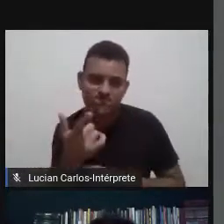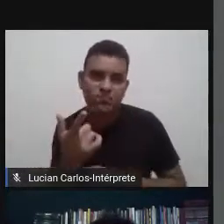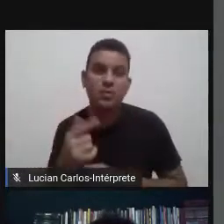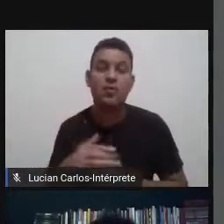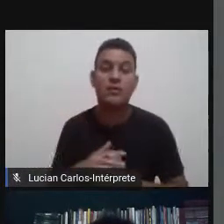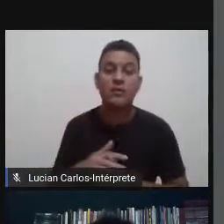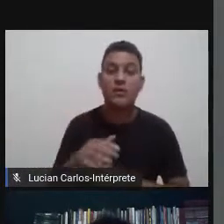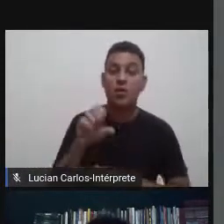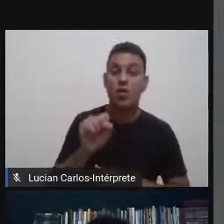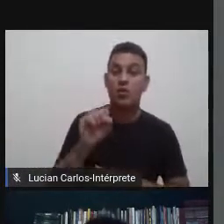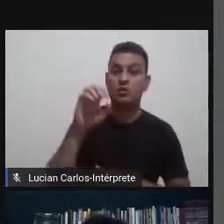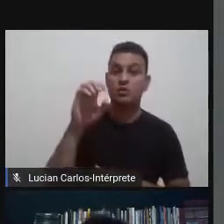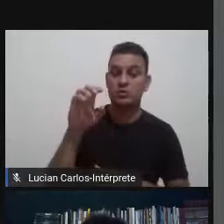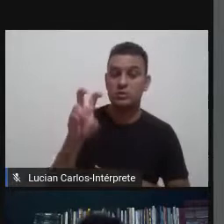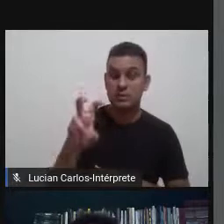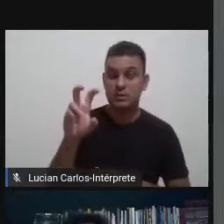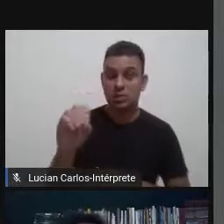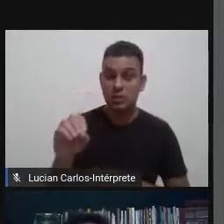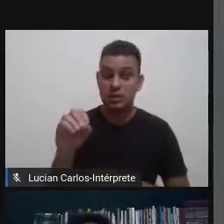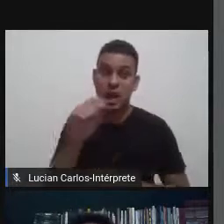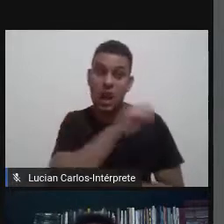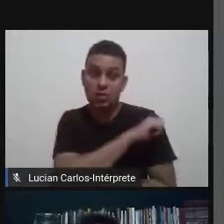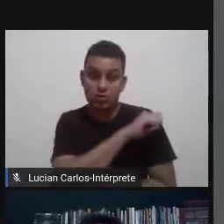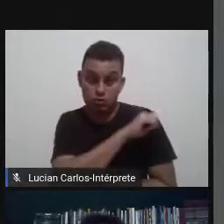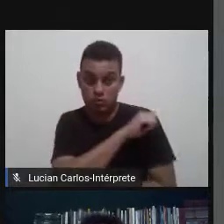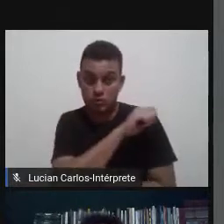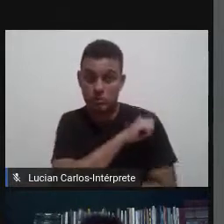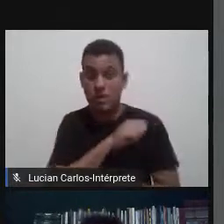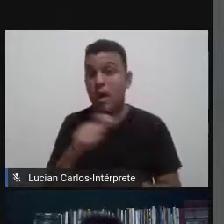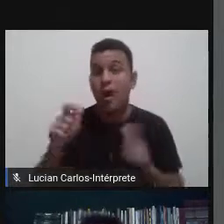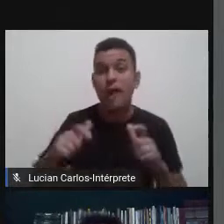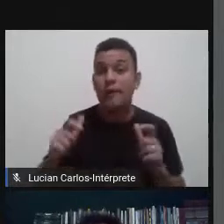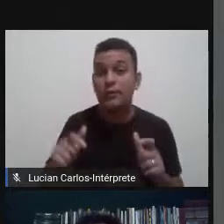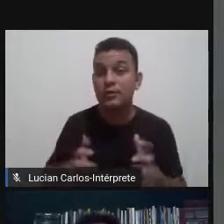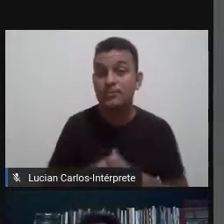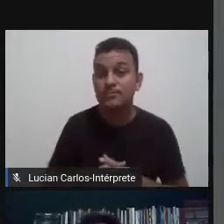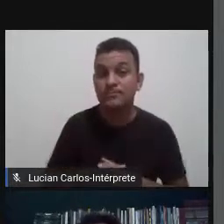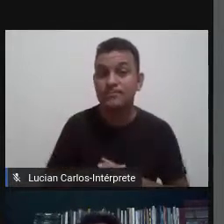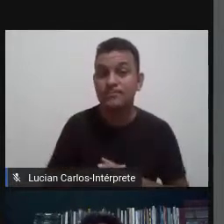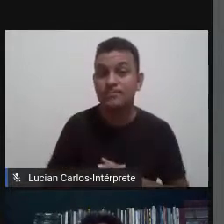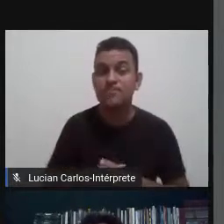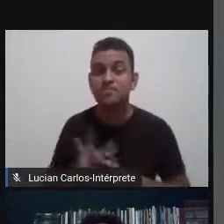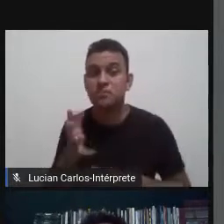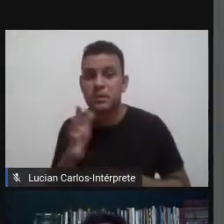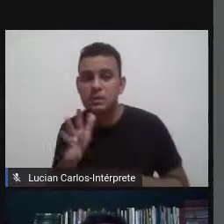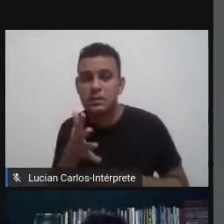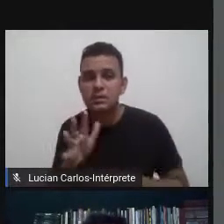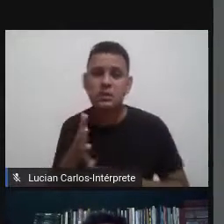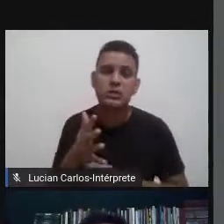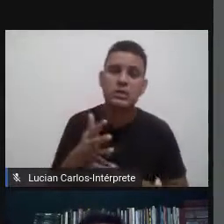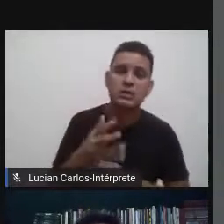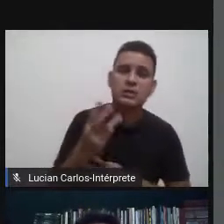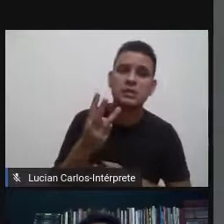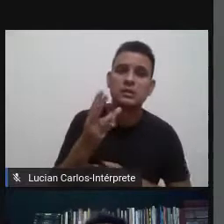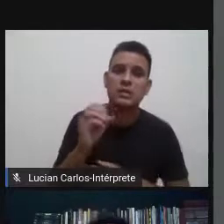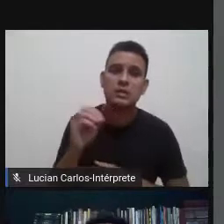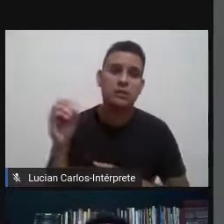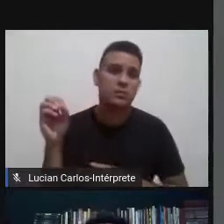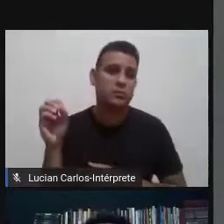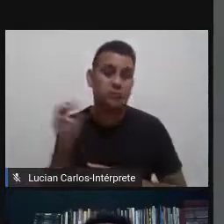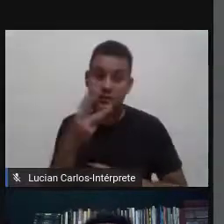de 850 alunos que nós temos, cerca aí de mais de